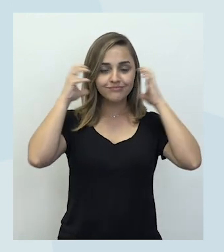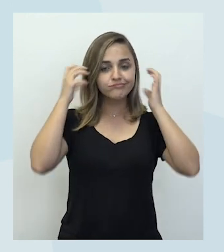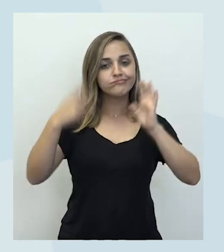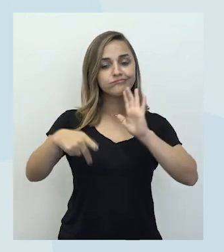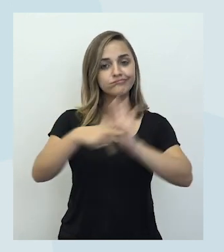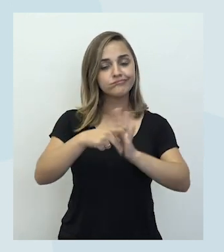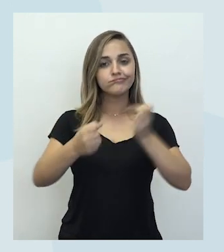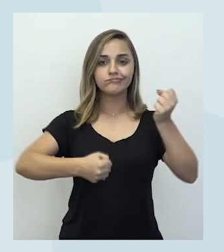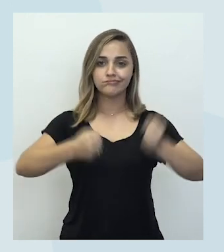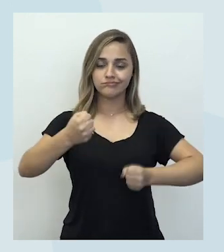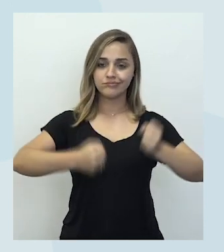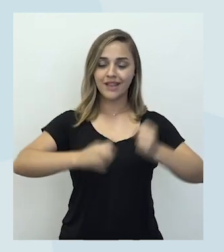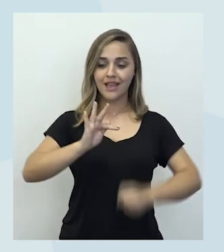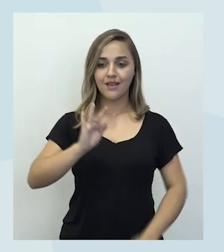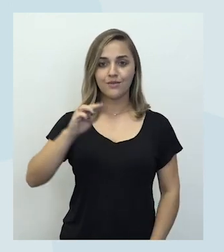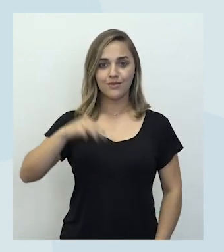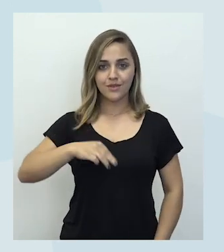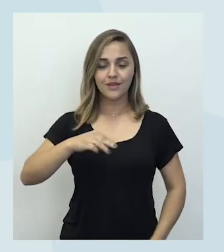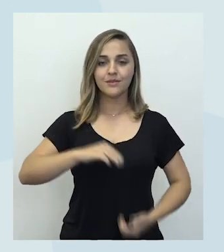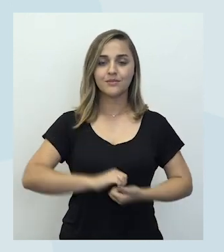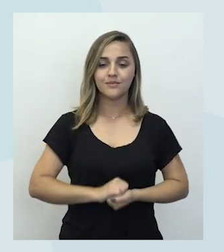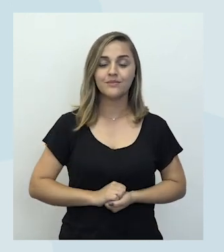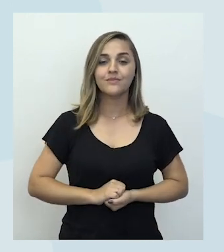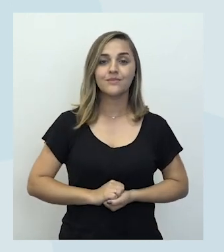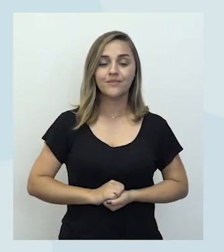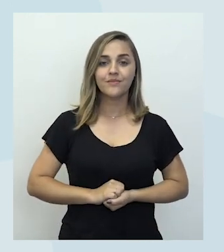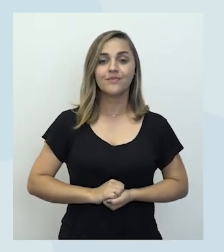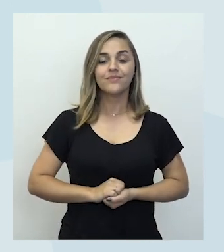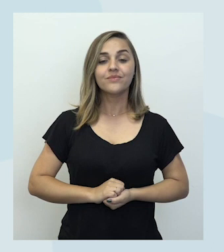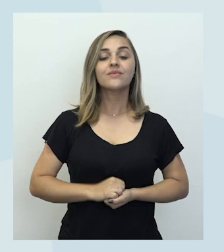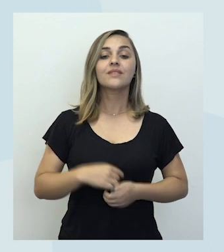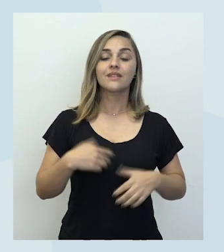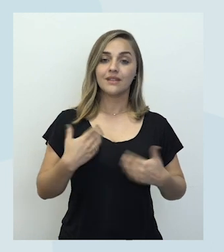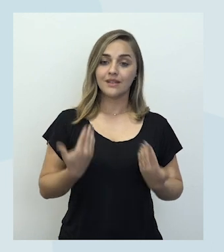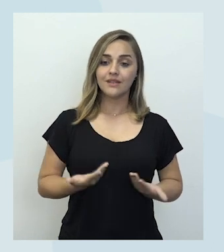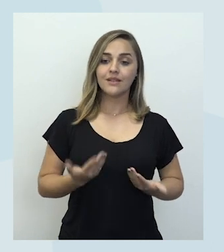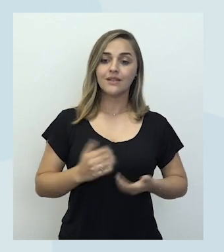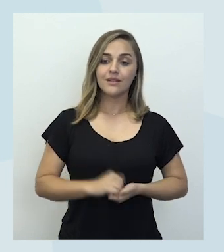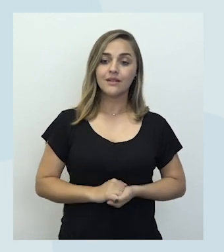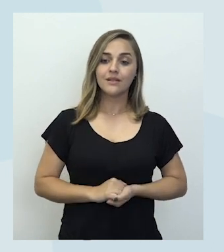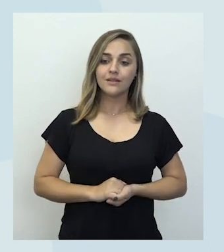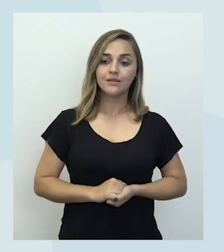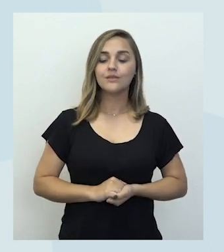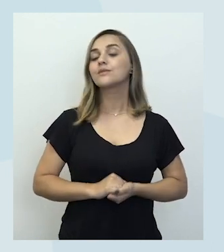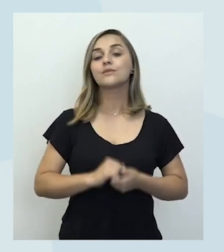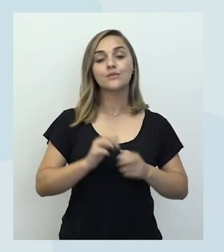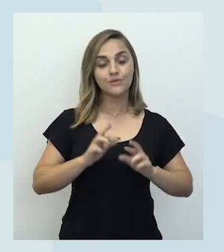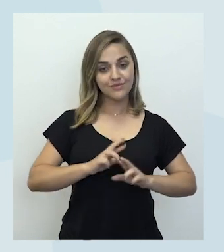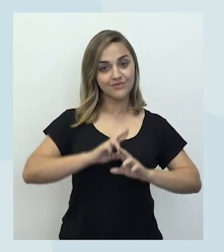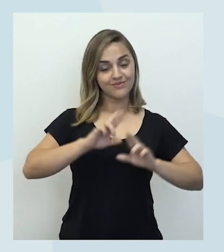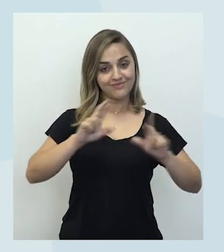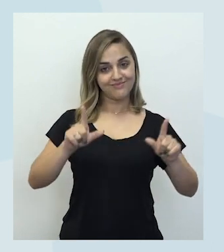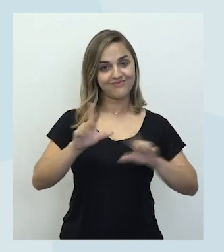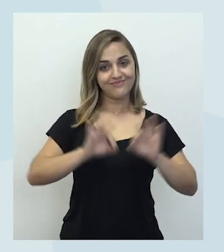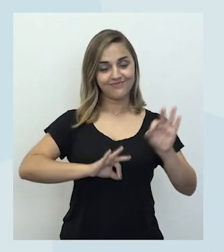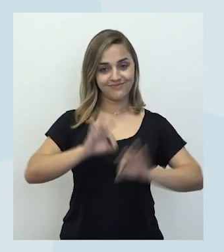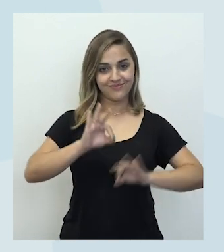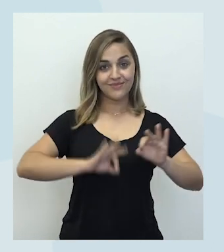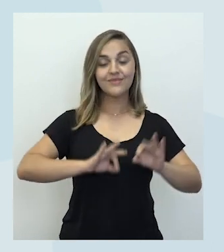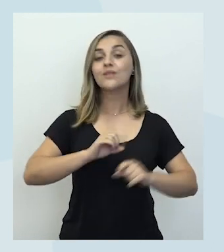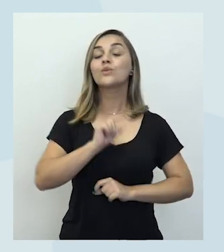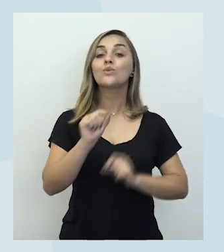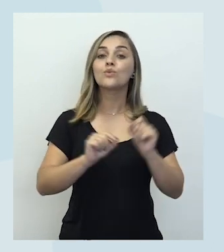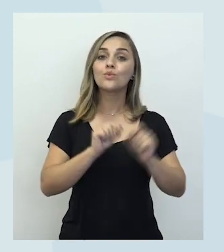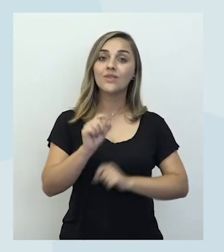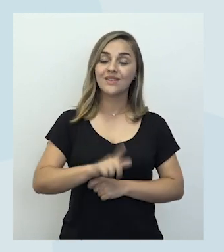sintonizado via FM. O método de transmissão é um dos diferenciais do projeto. Há também a opção